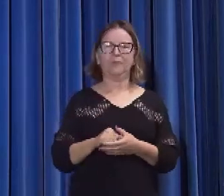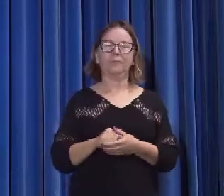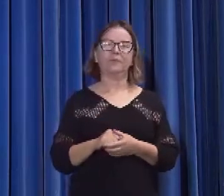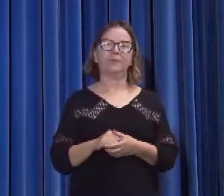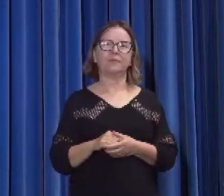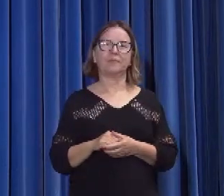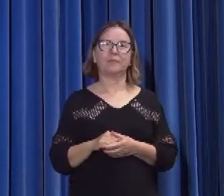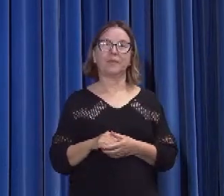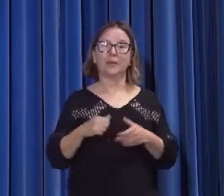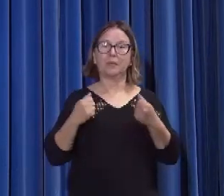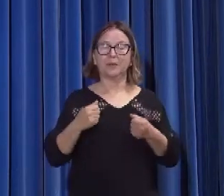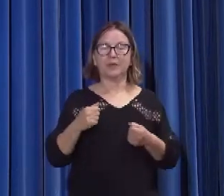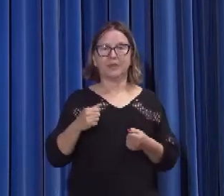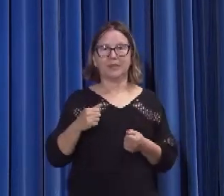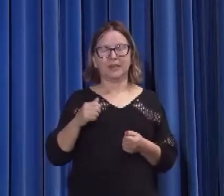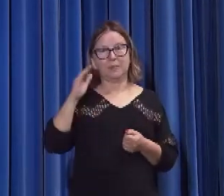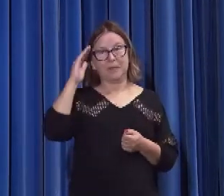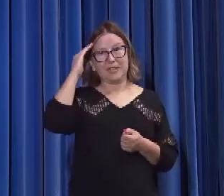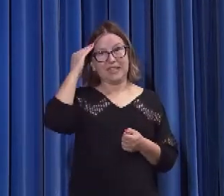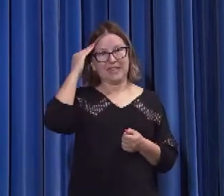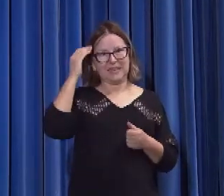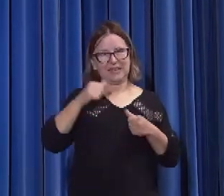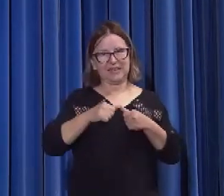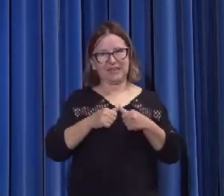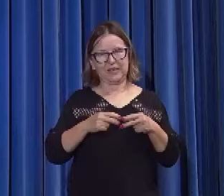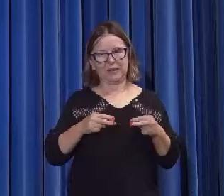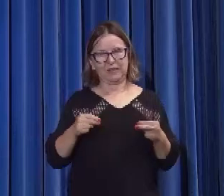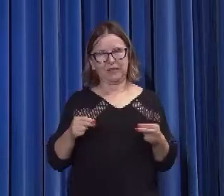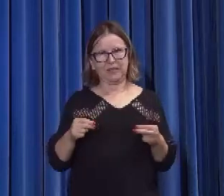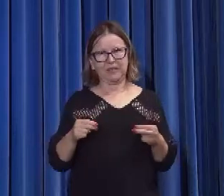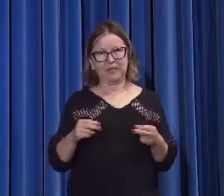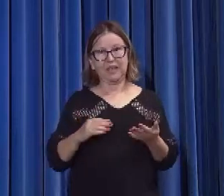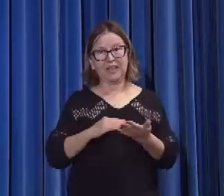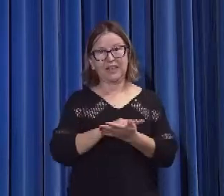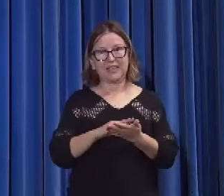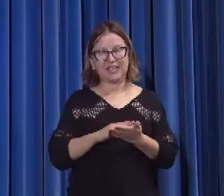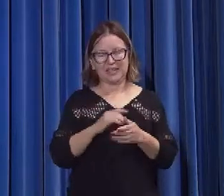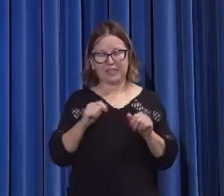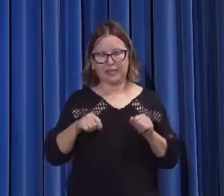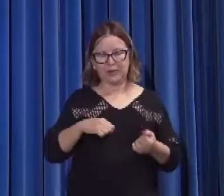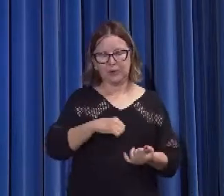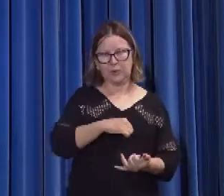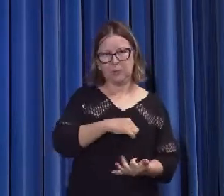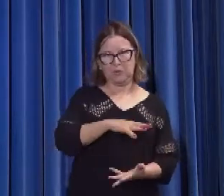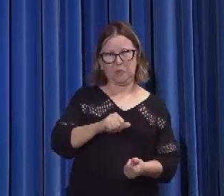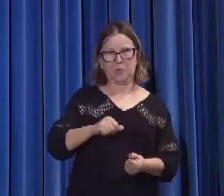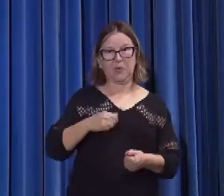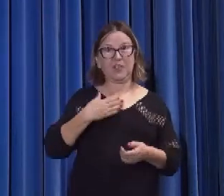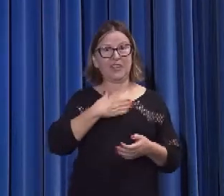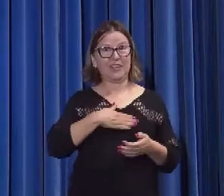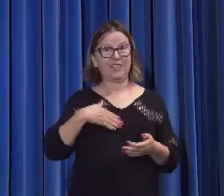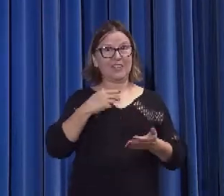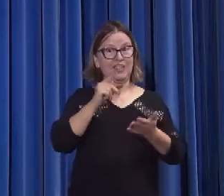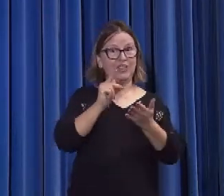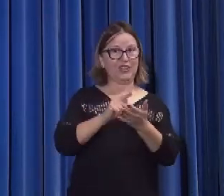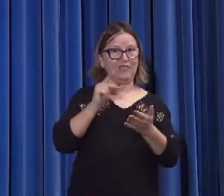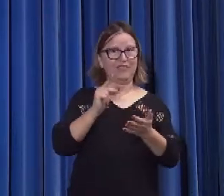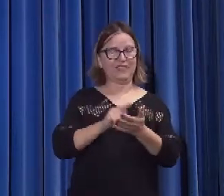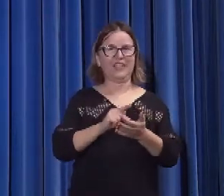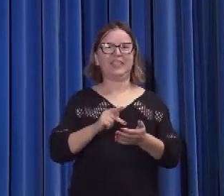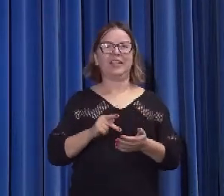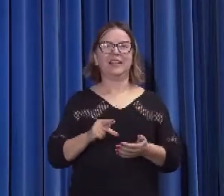Nós precisamos entender isso. Nada desse mundo vai satisfazer a sua fome de